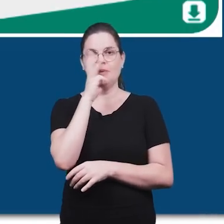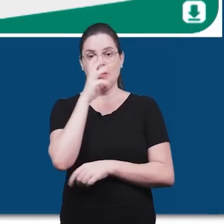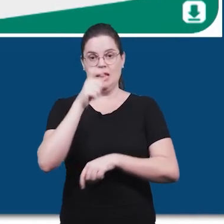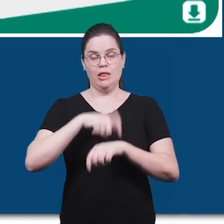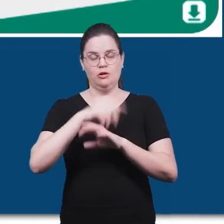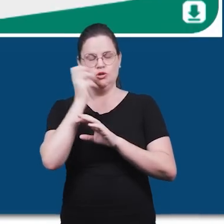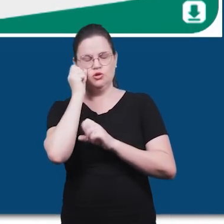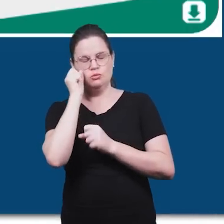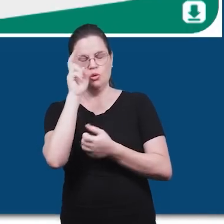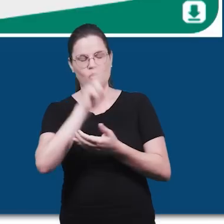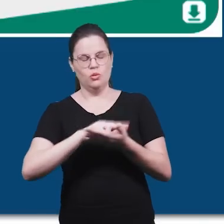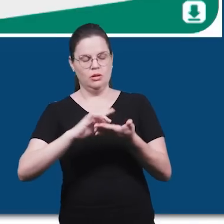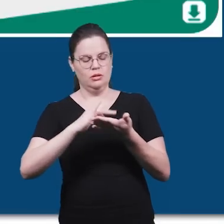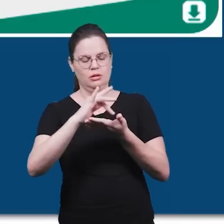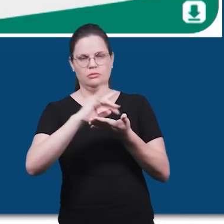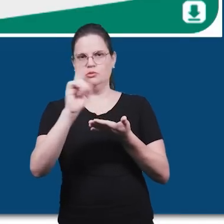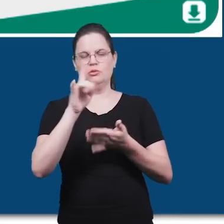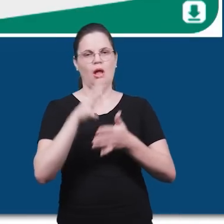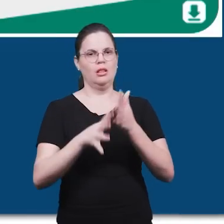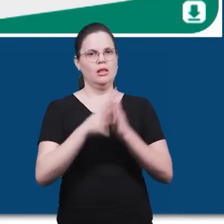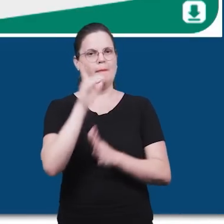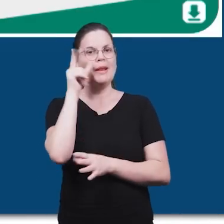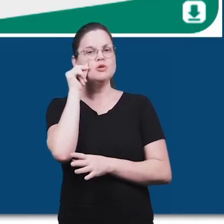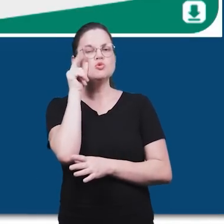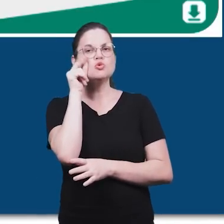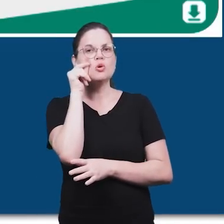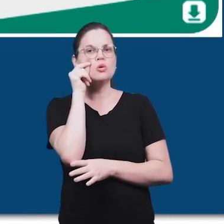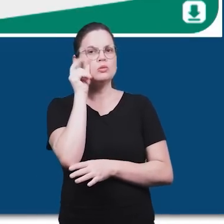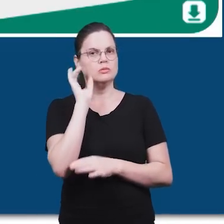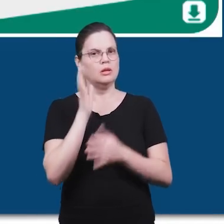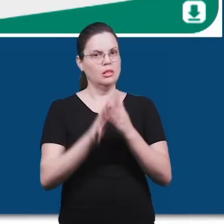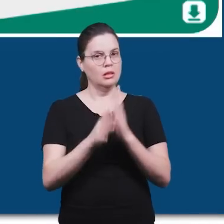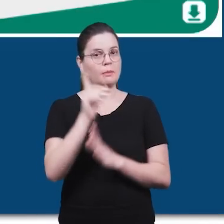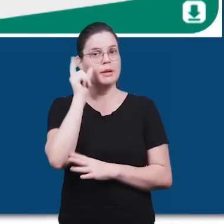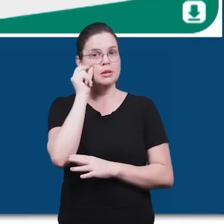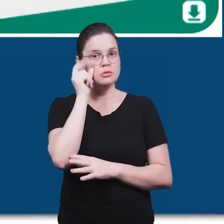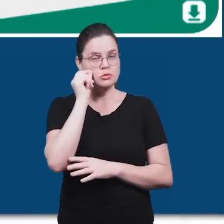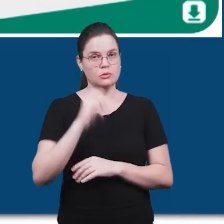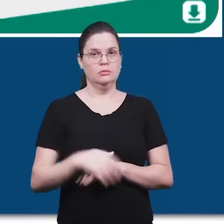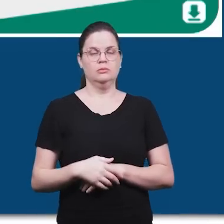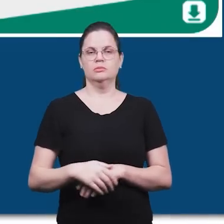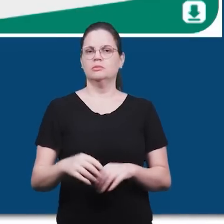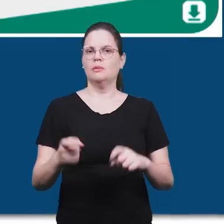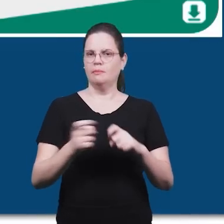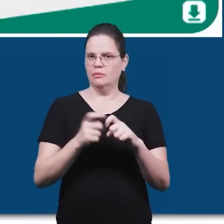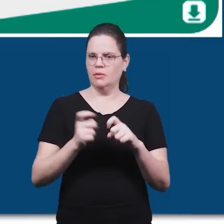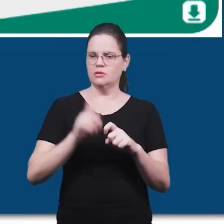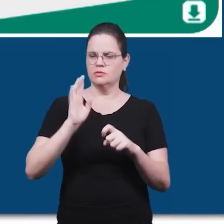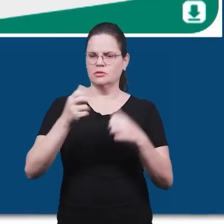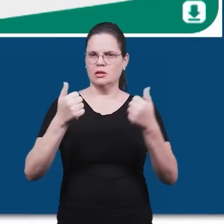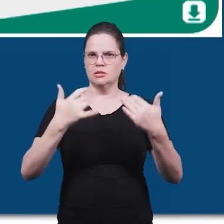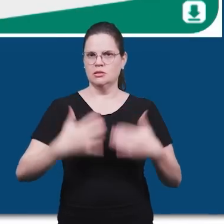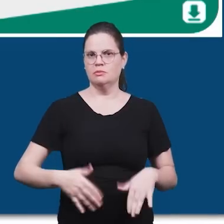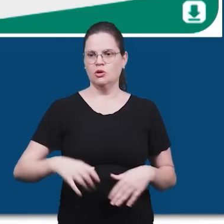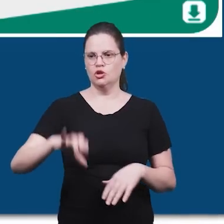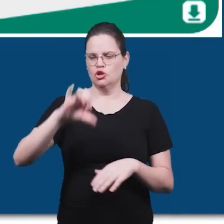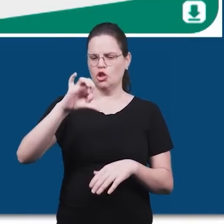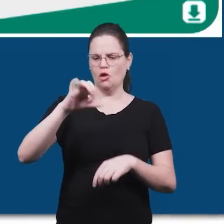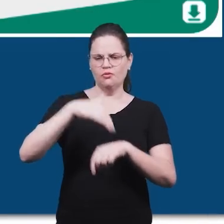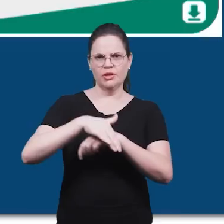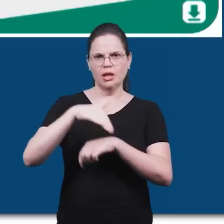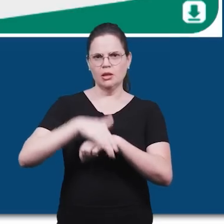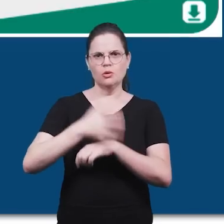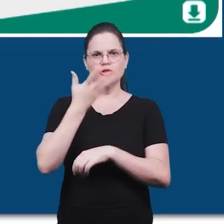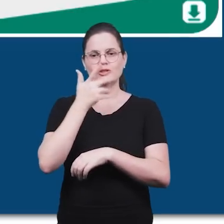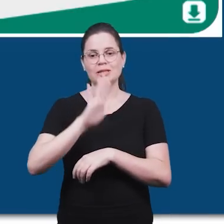pode usar o telefone, porque atrapalha o sono. Os pediatras falam que 9